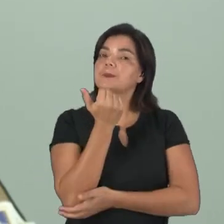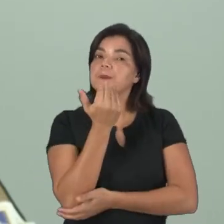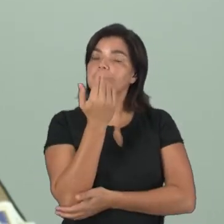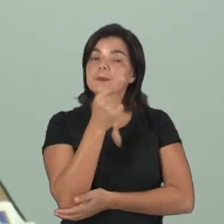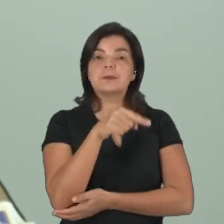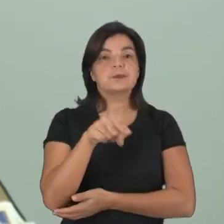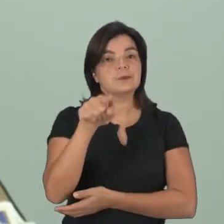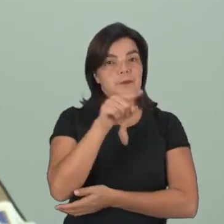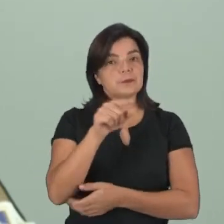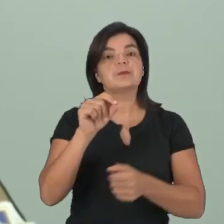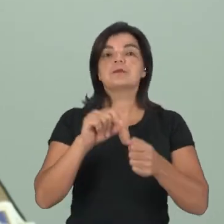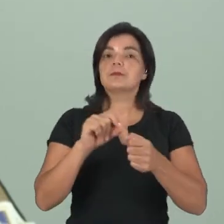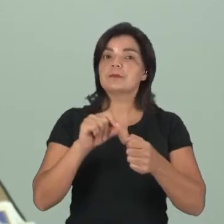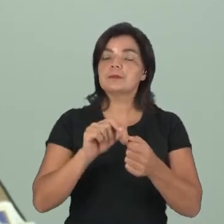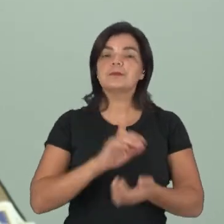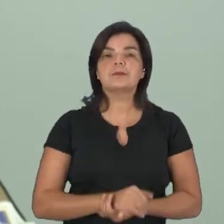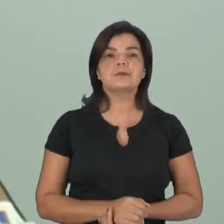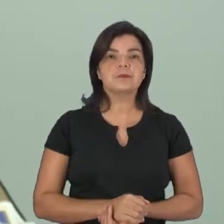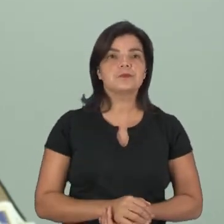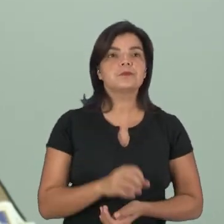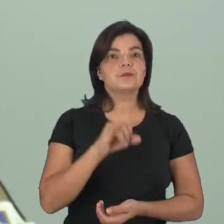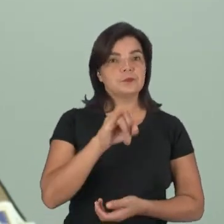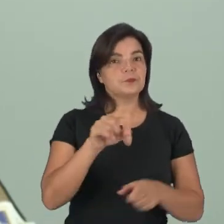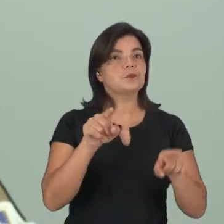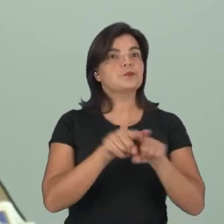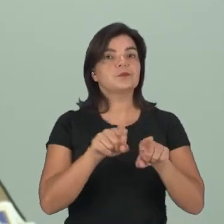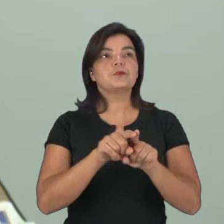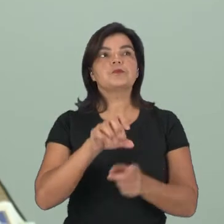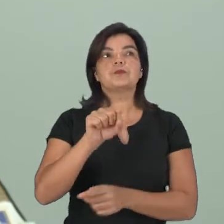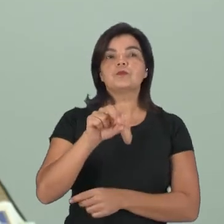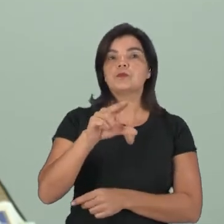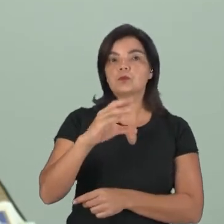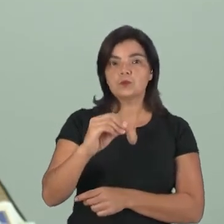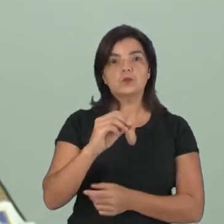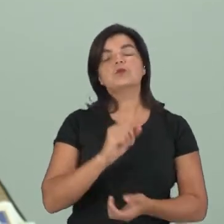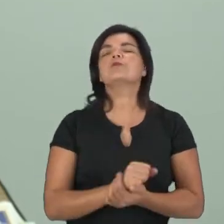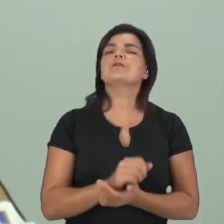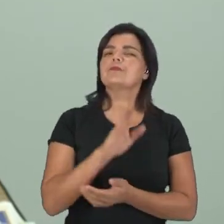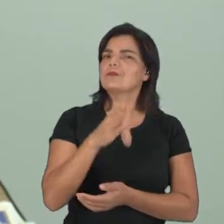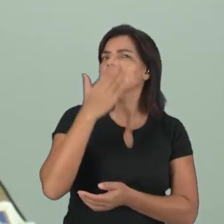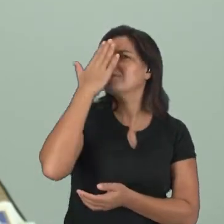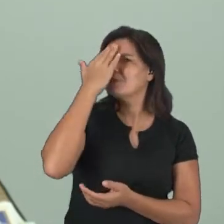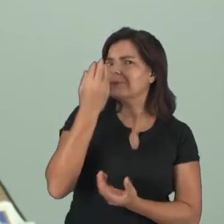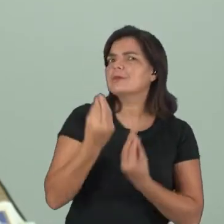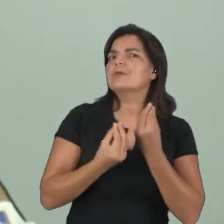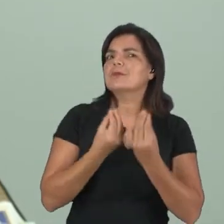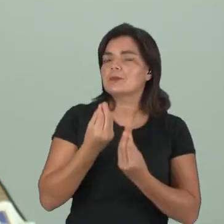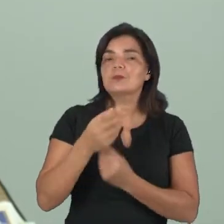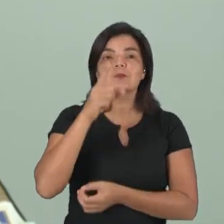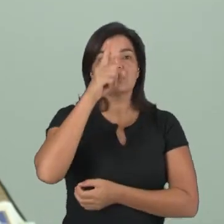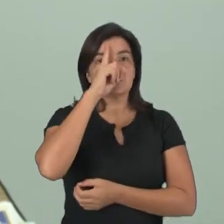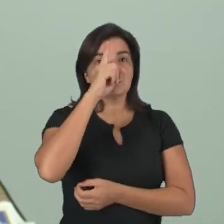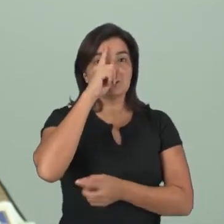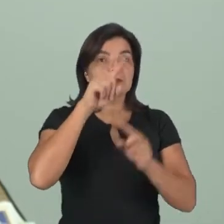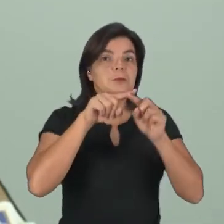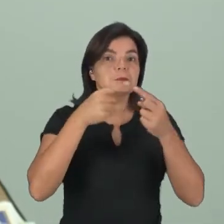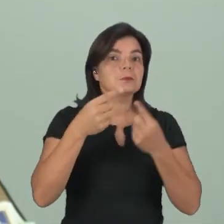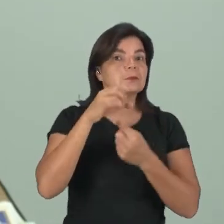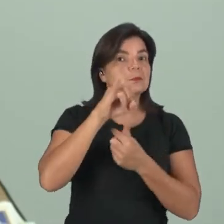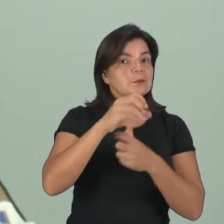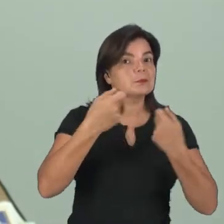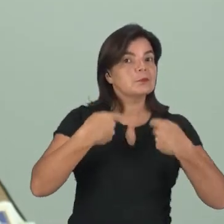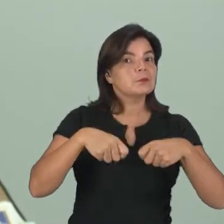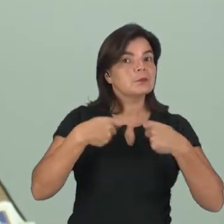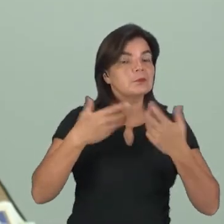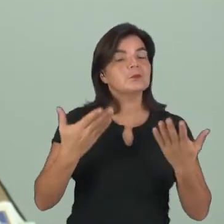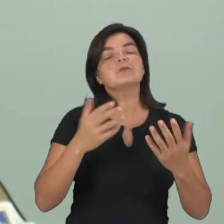alimento que você esteja fazendo se você for fazer um suco você já sabe como fazer no seu dia a dia mas se